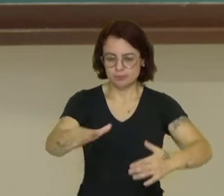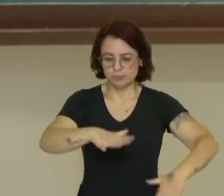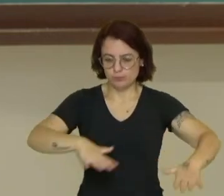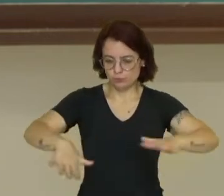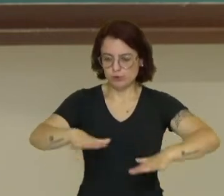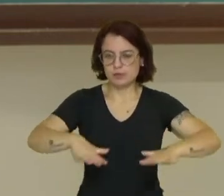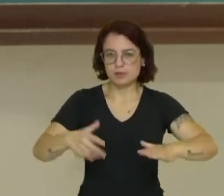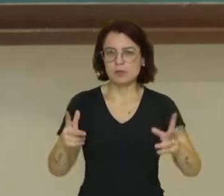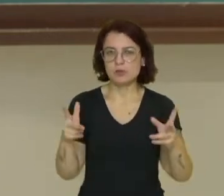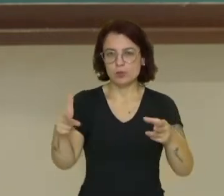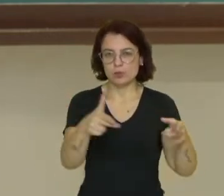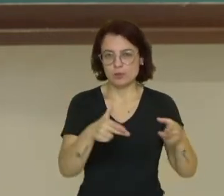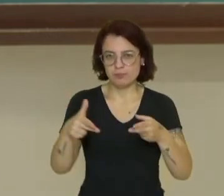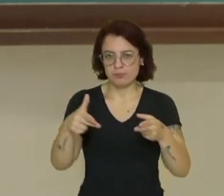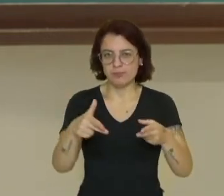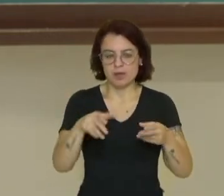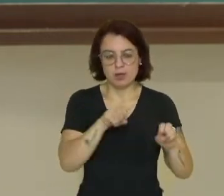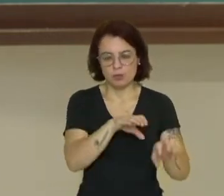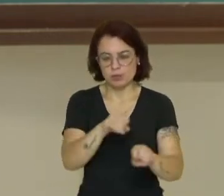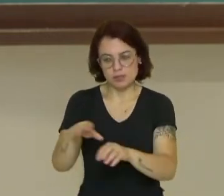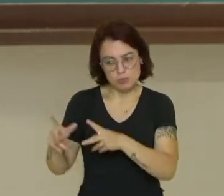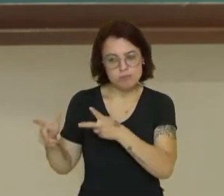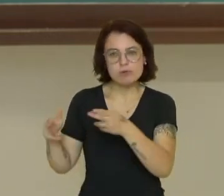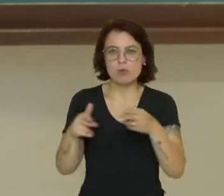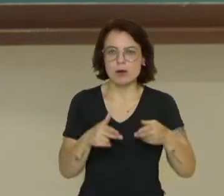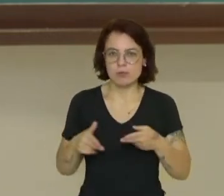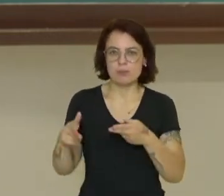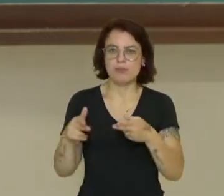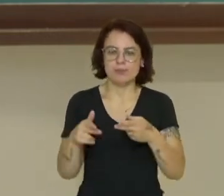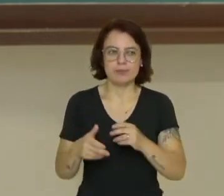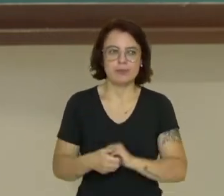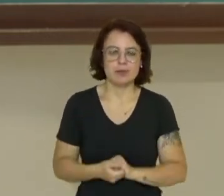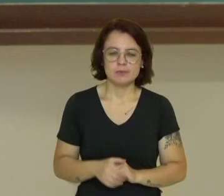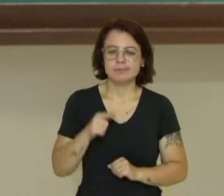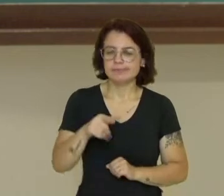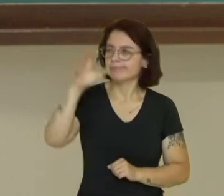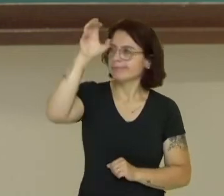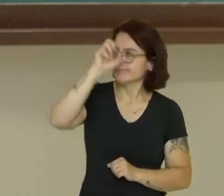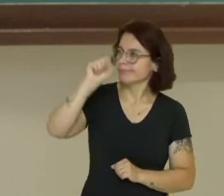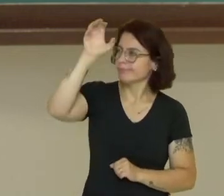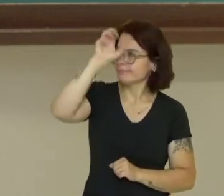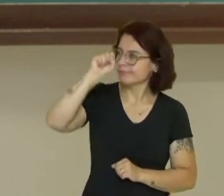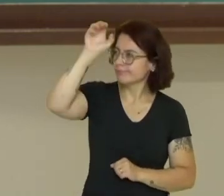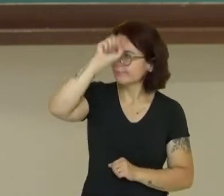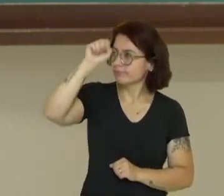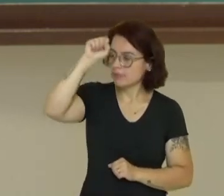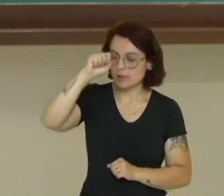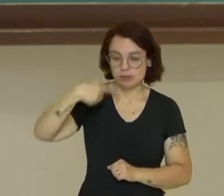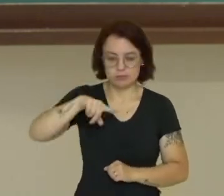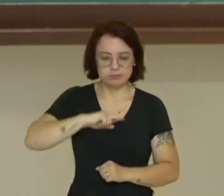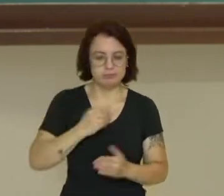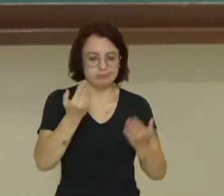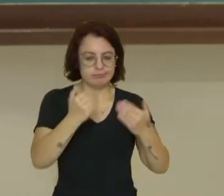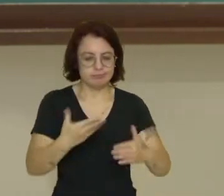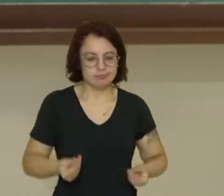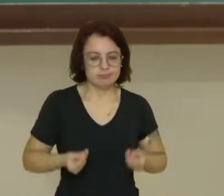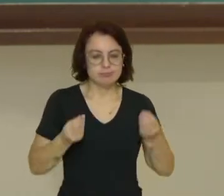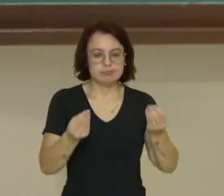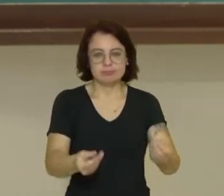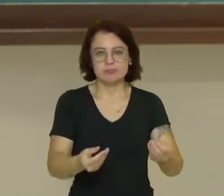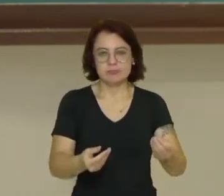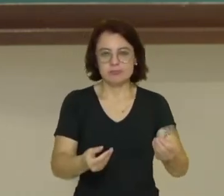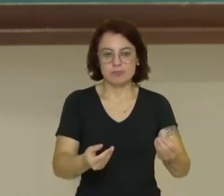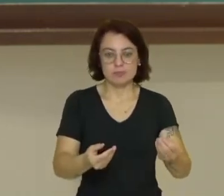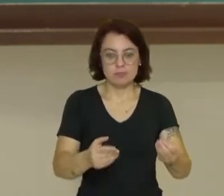recebem uma educação igual, né? Elas estão lá aprendendo, faz-se um teste, sai ali